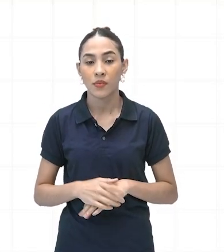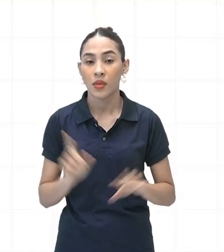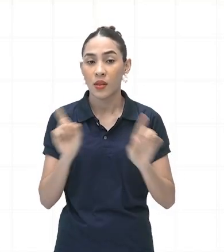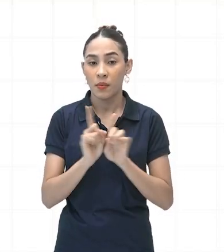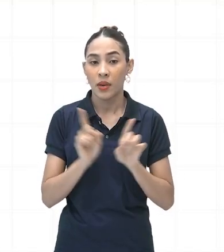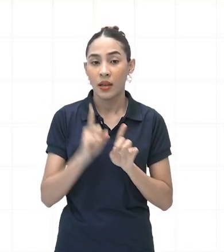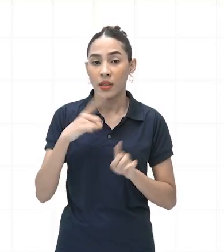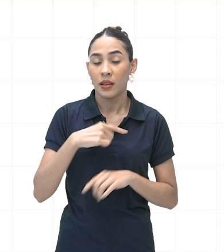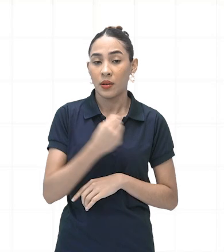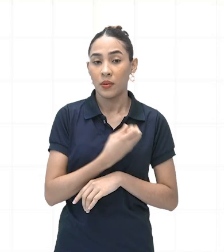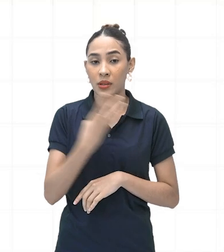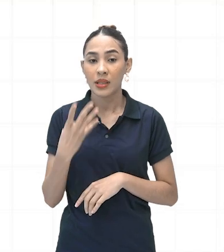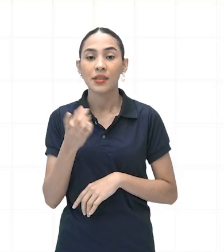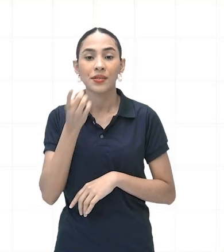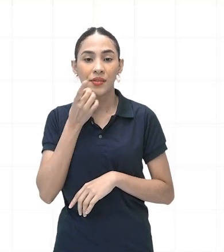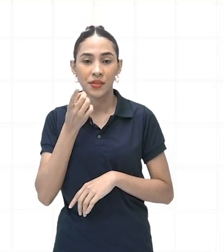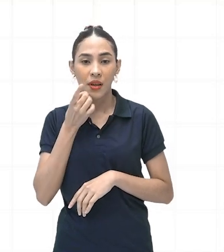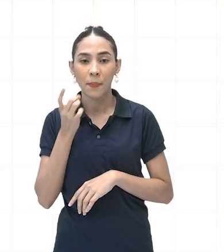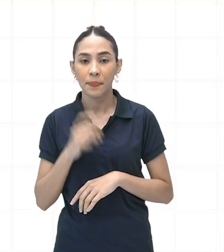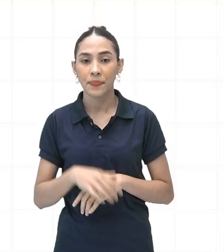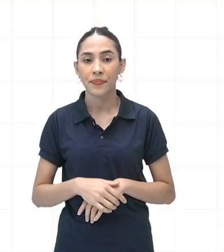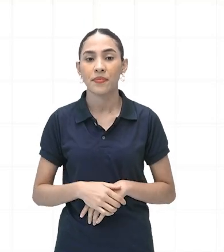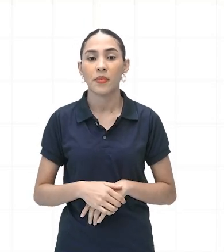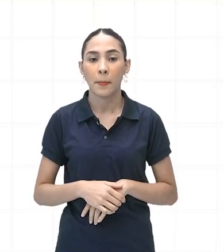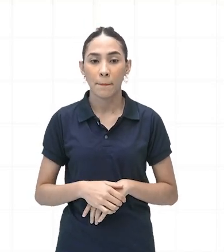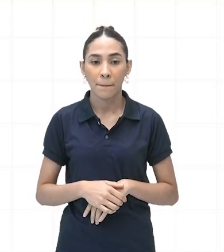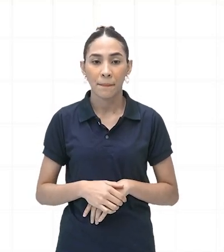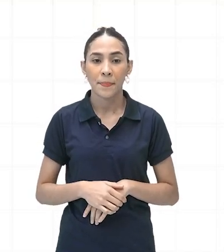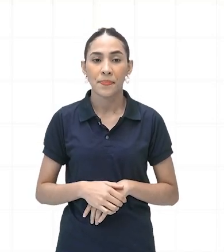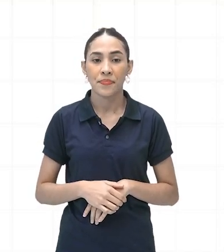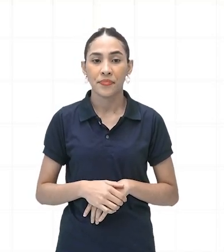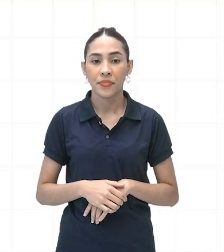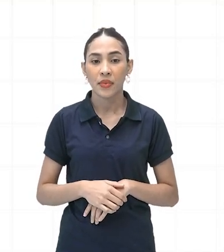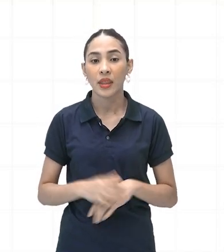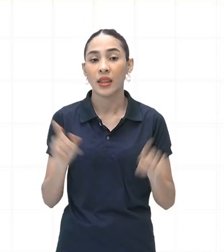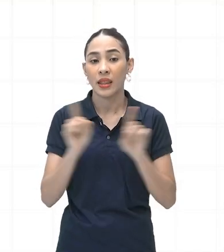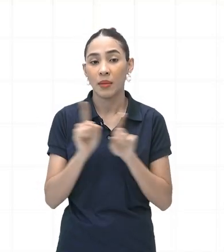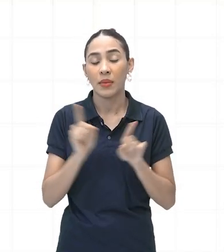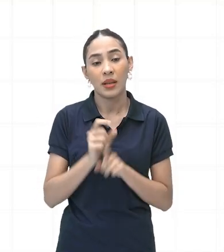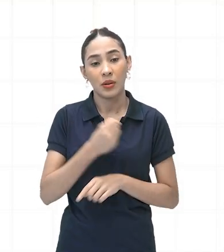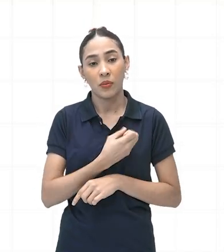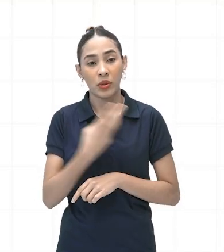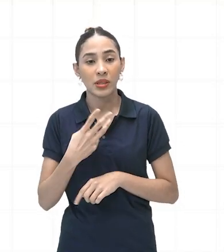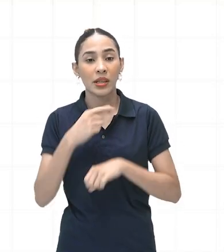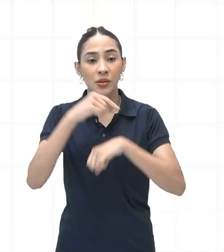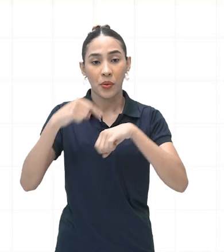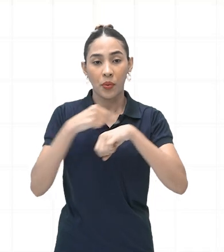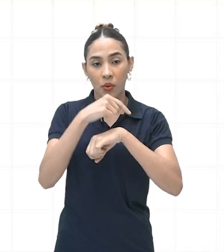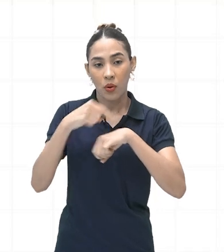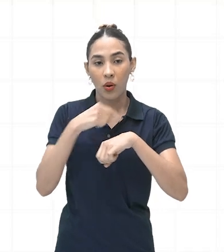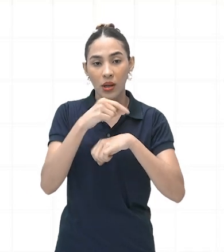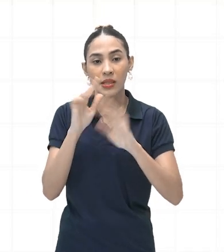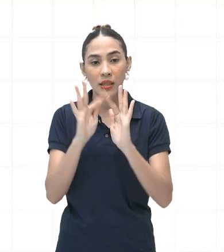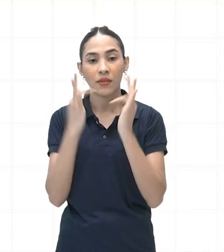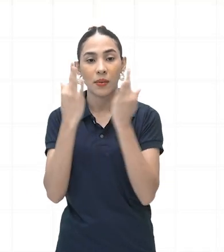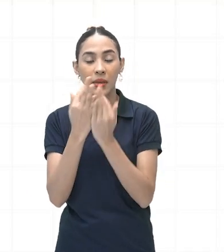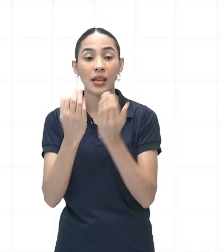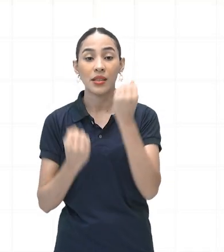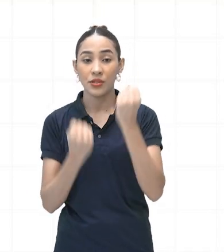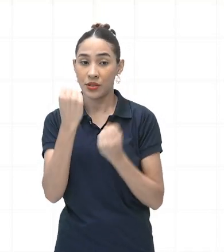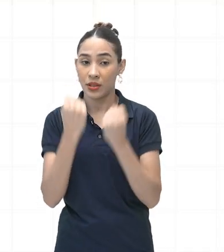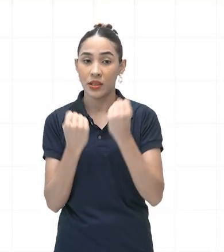Também temos a quantidade de dias e a quantidade de horas que essa família